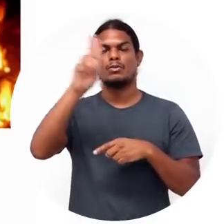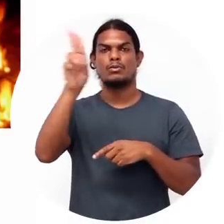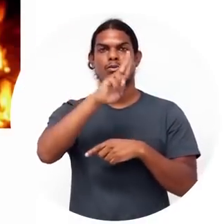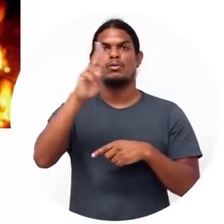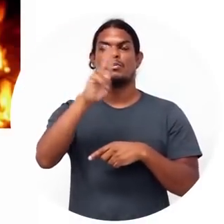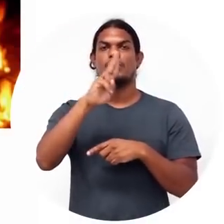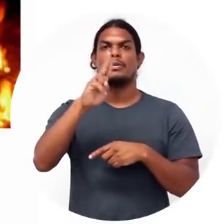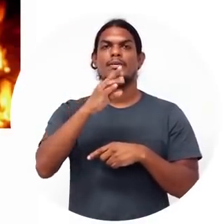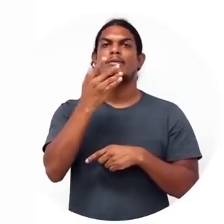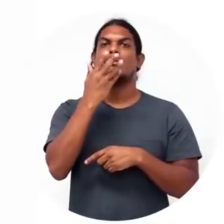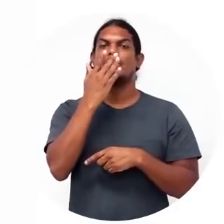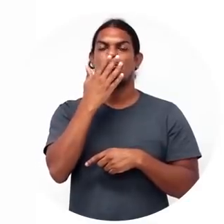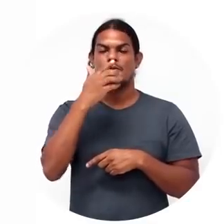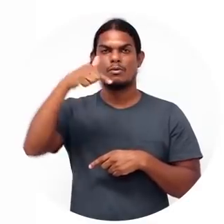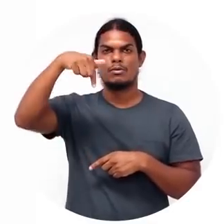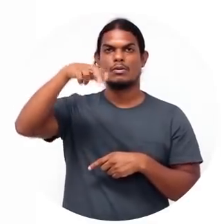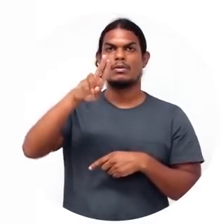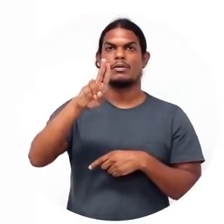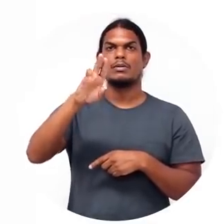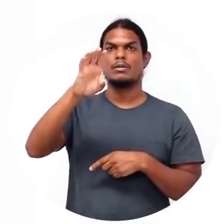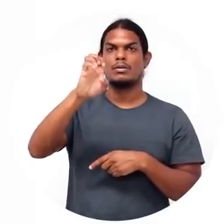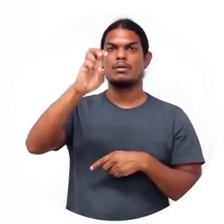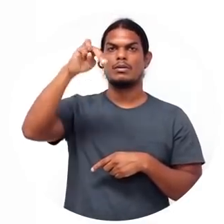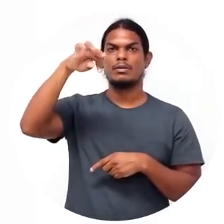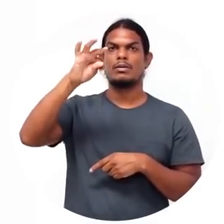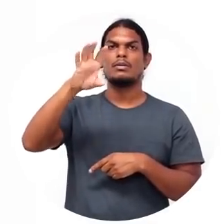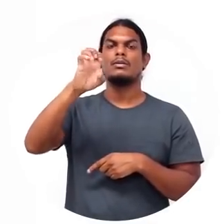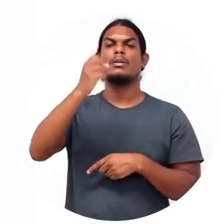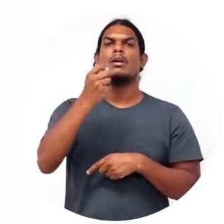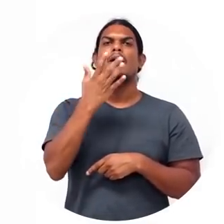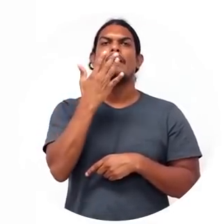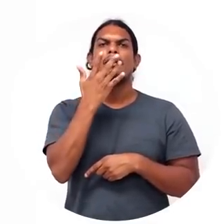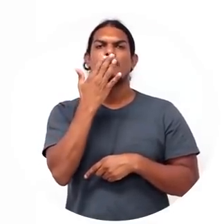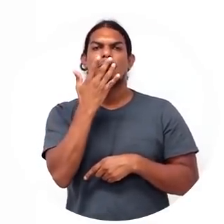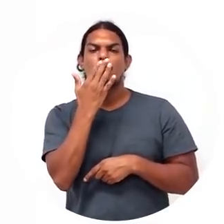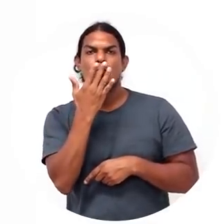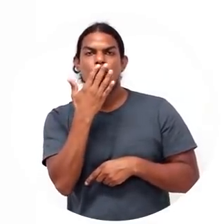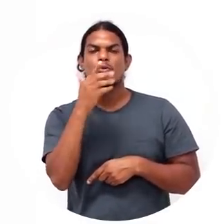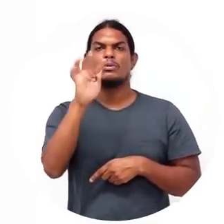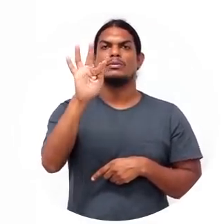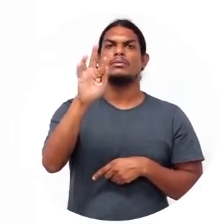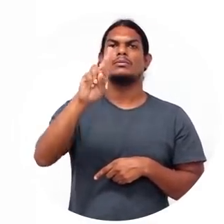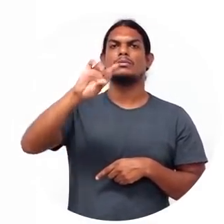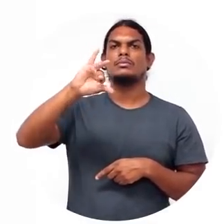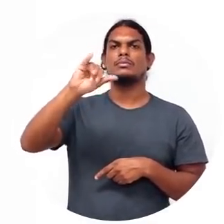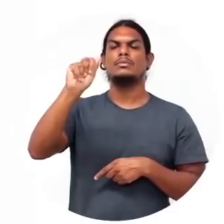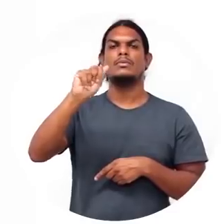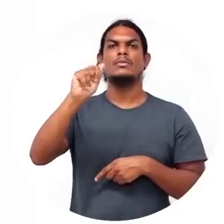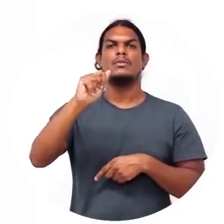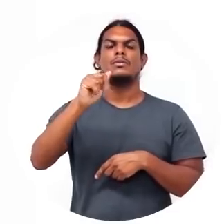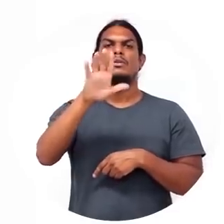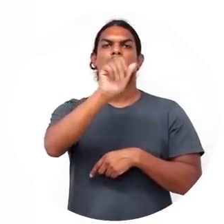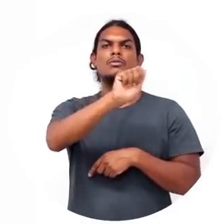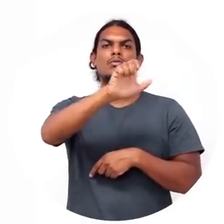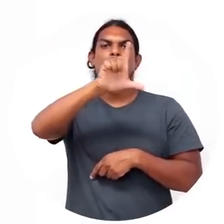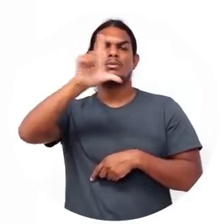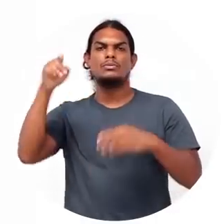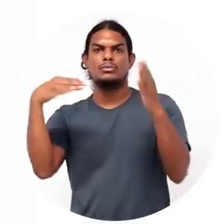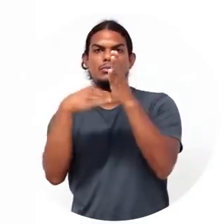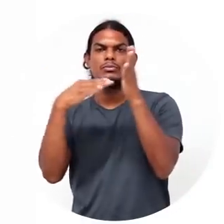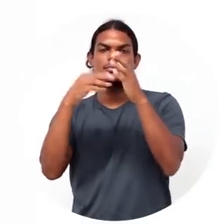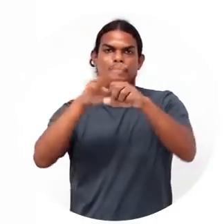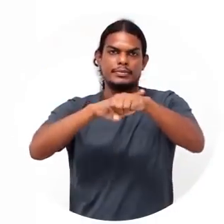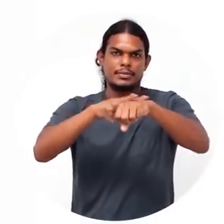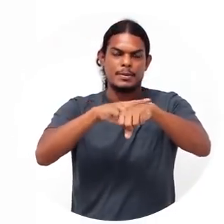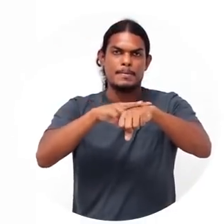nome é cor quente. As cores frias são todas aquelas que vão do ciano ao